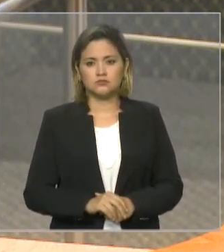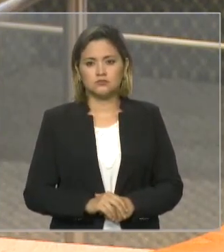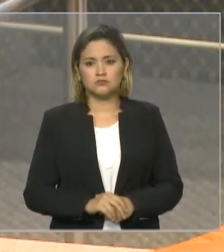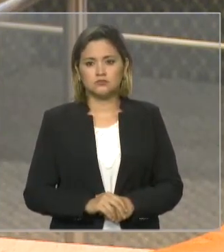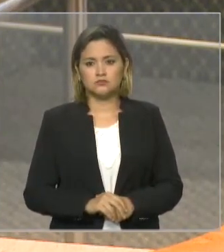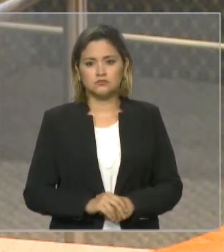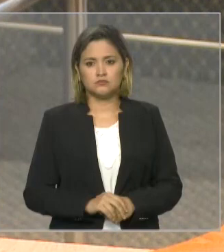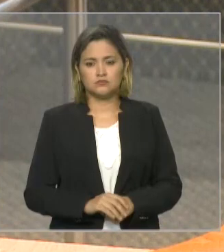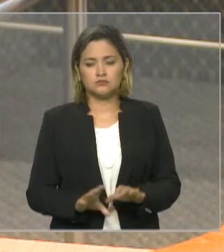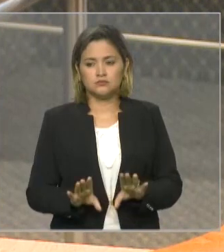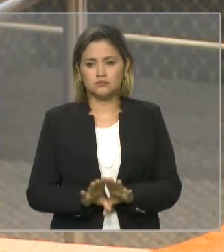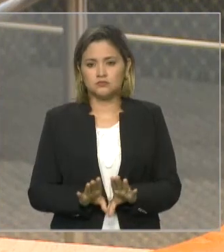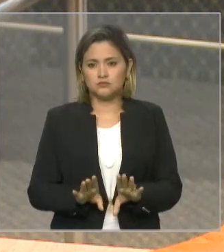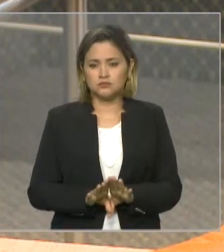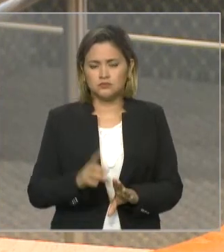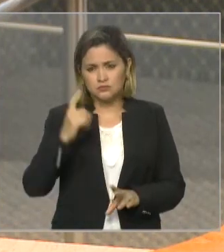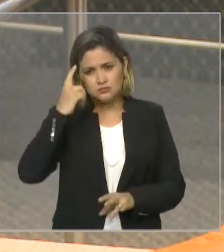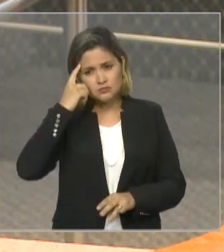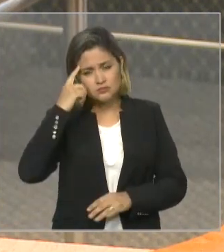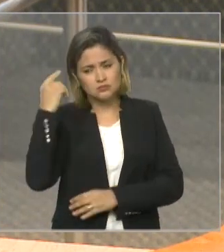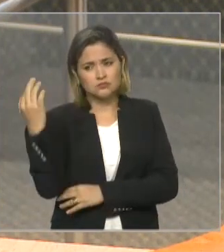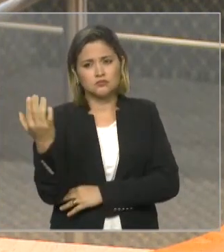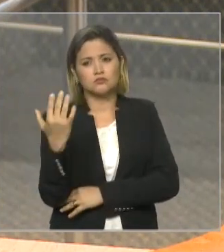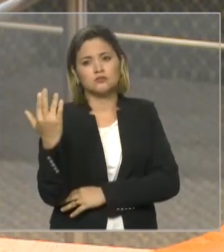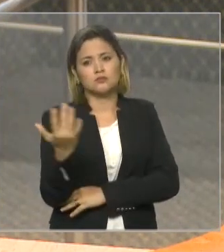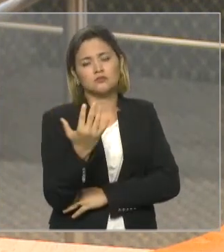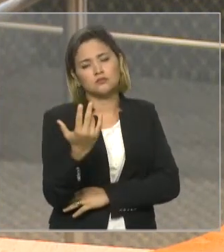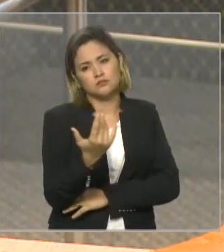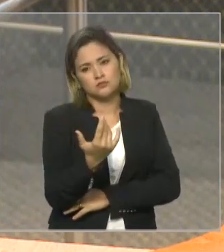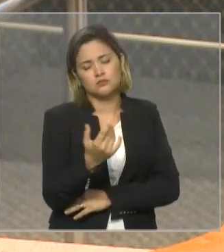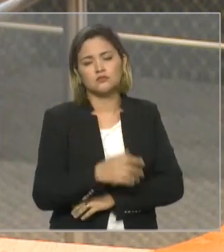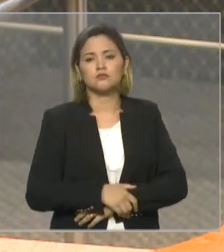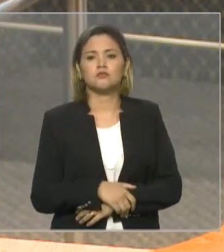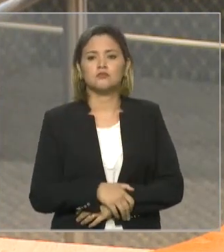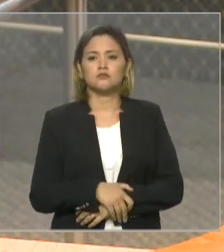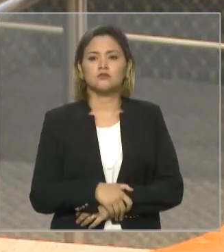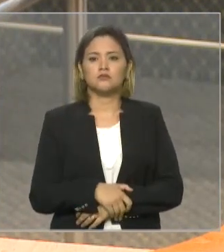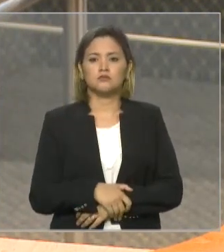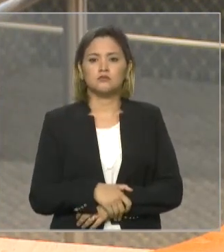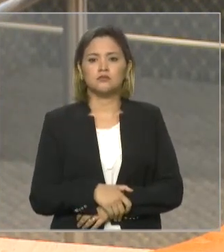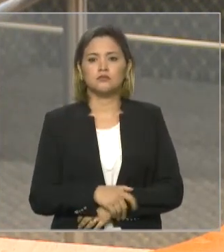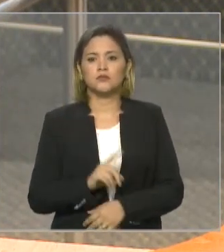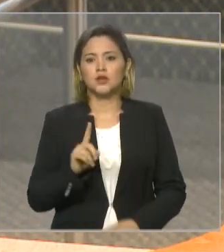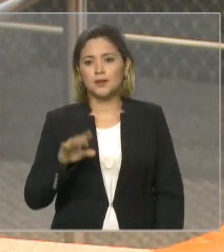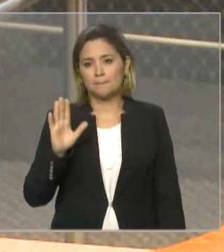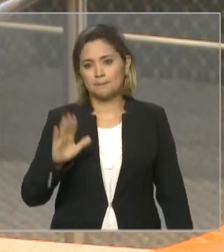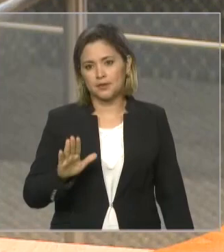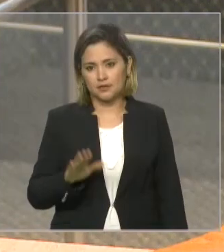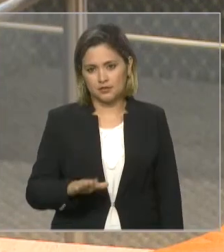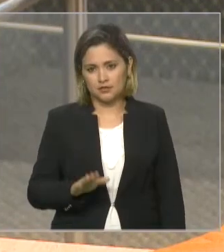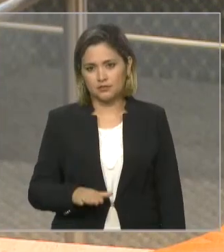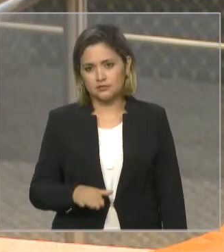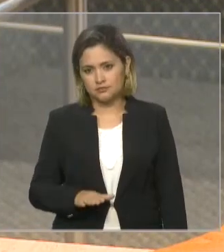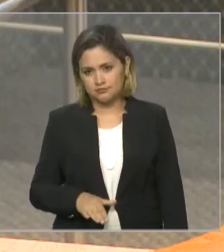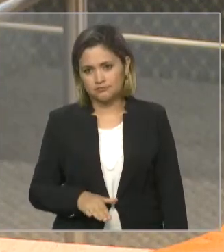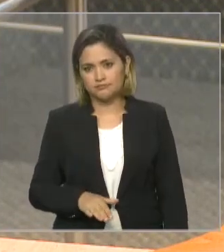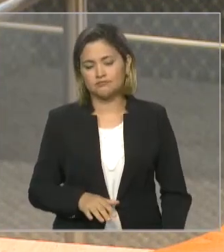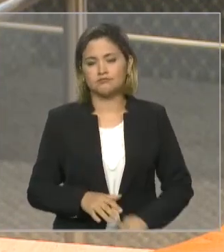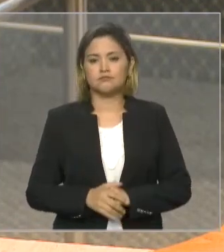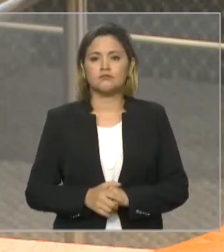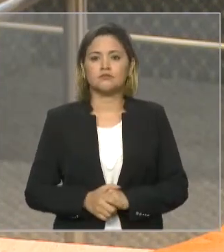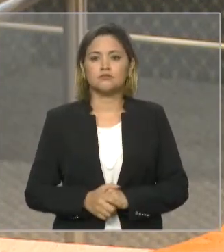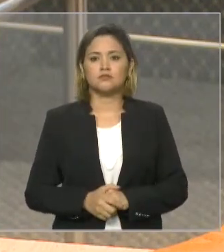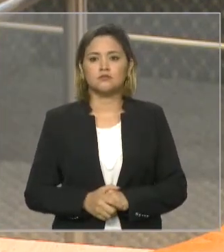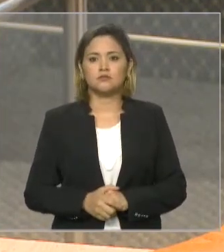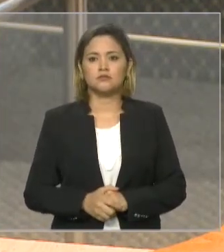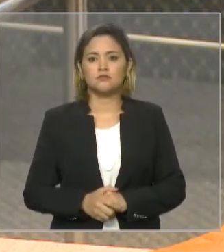dúvida, pensar no meio ambiente. Por ser uma ferramenta de baixo custo e uma ferramenta que pode estar ao